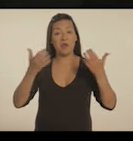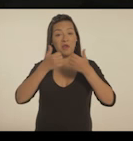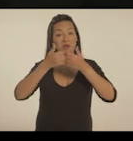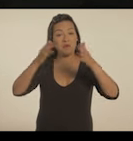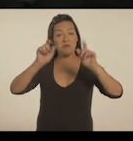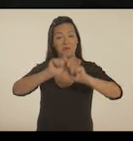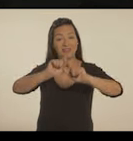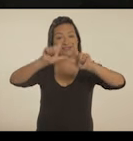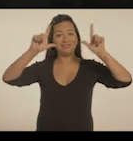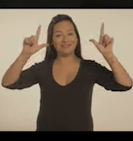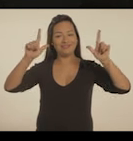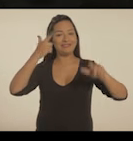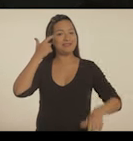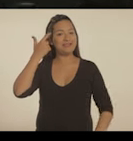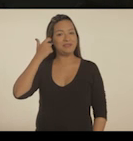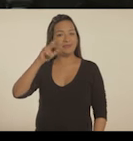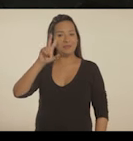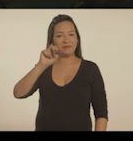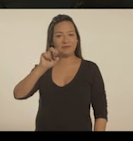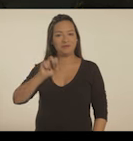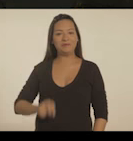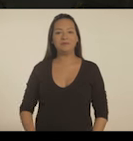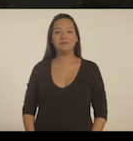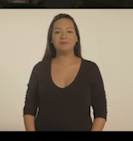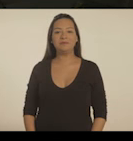Começa agora o programa do Freixo 50.